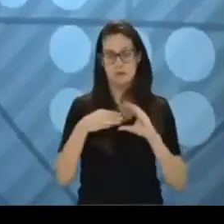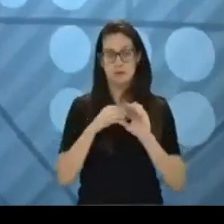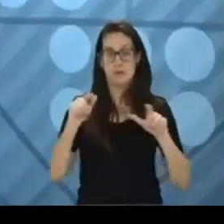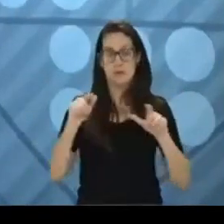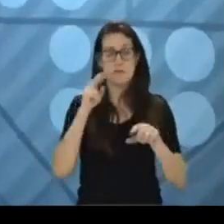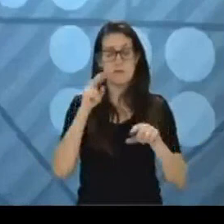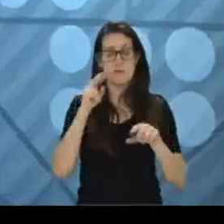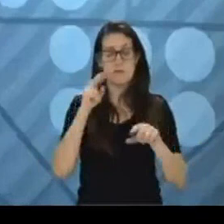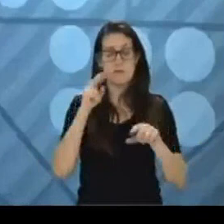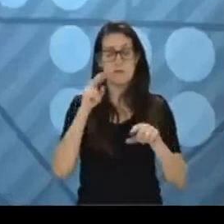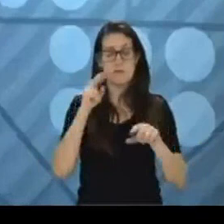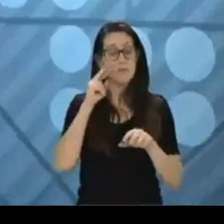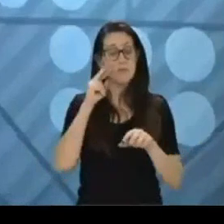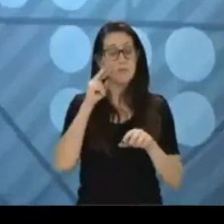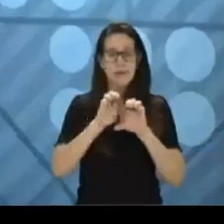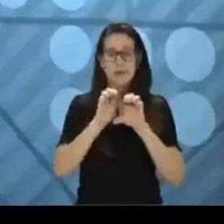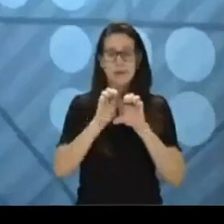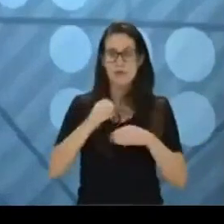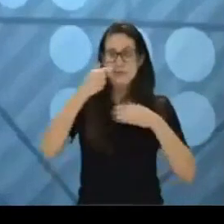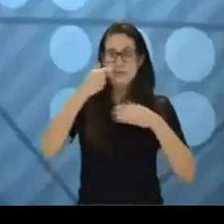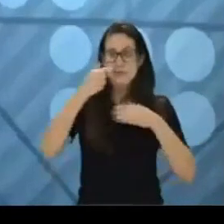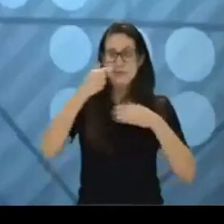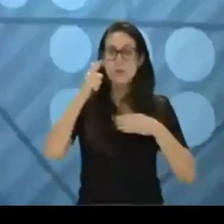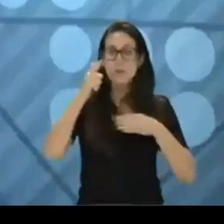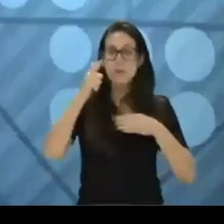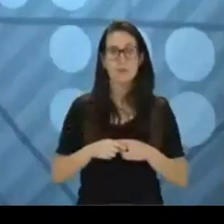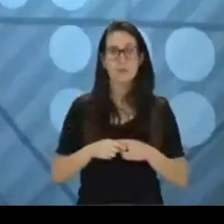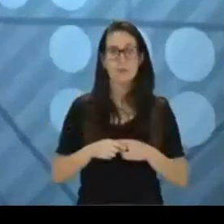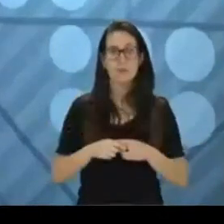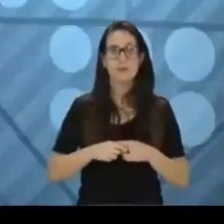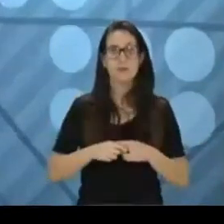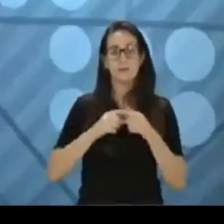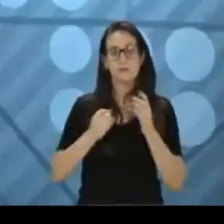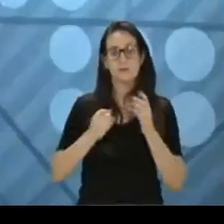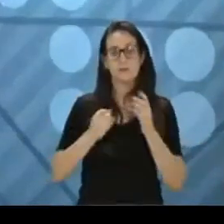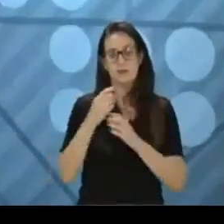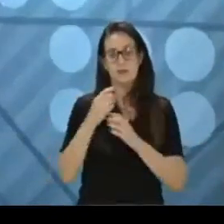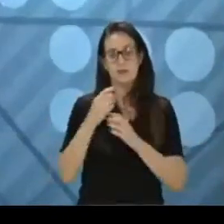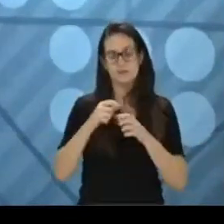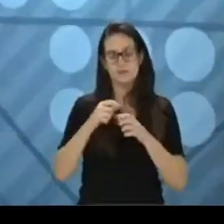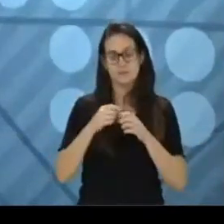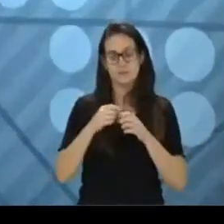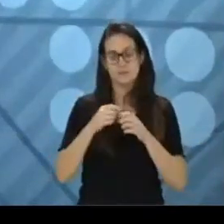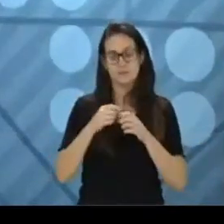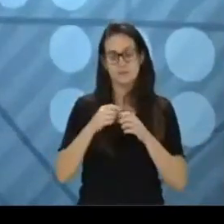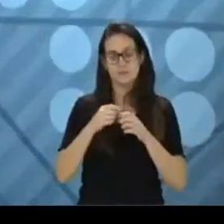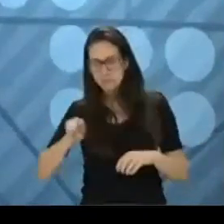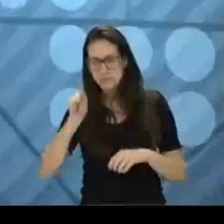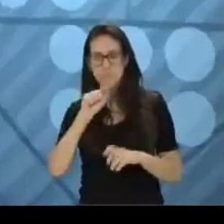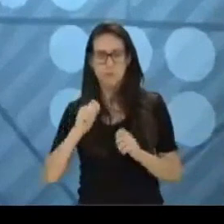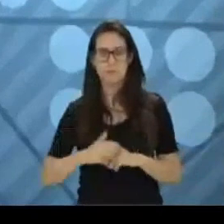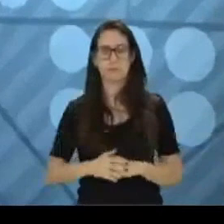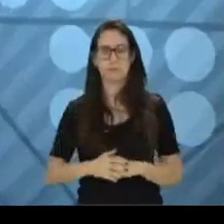então, visualizar essa estrutura de parede que vai dar forma a essas células, permite que